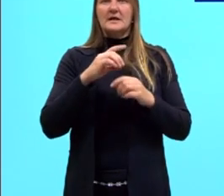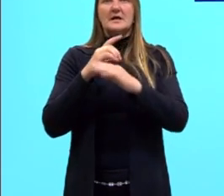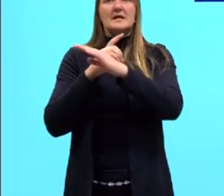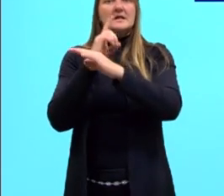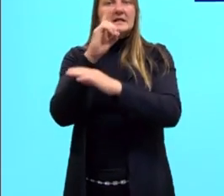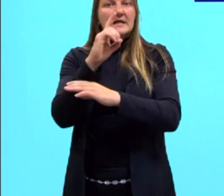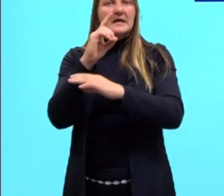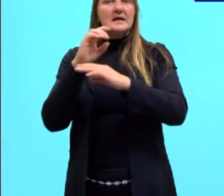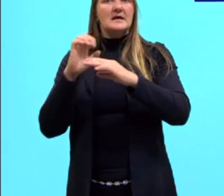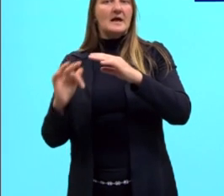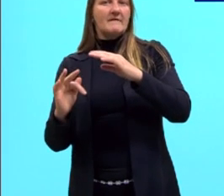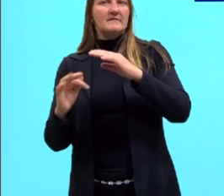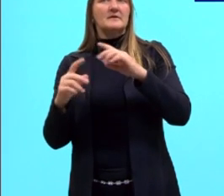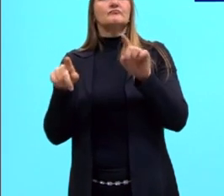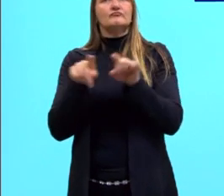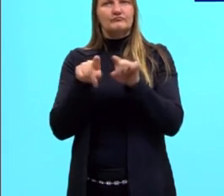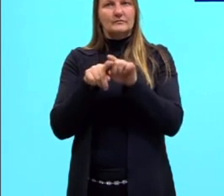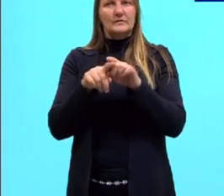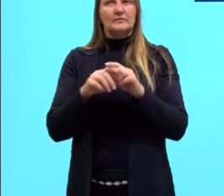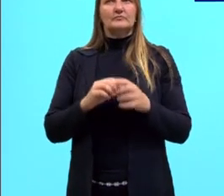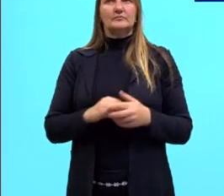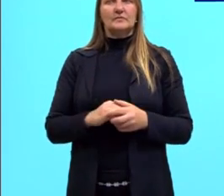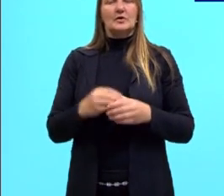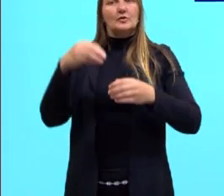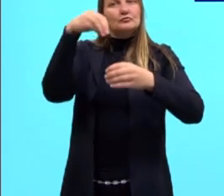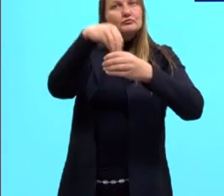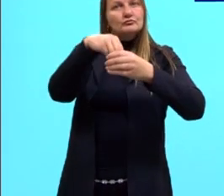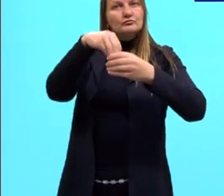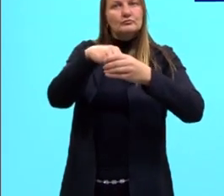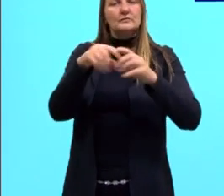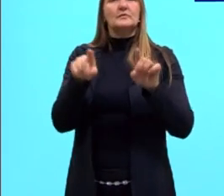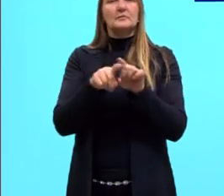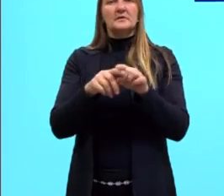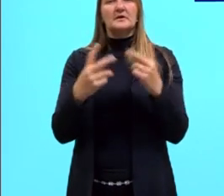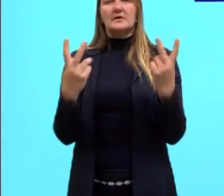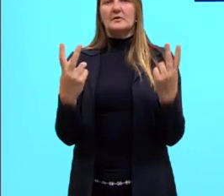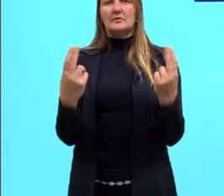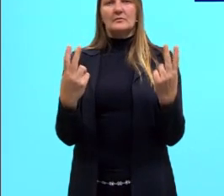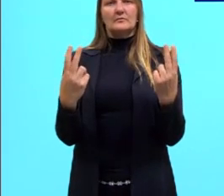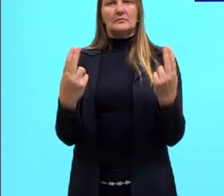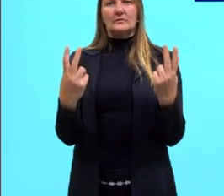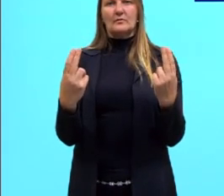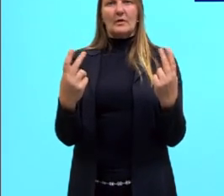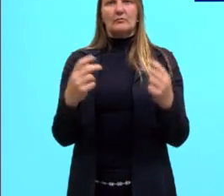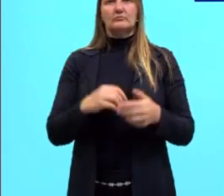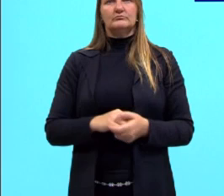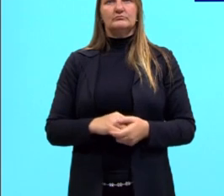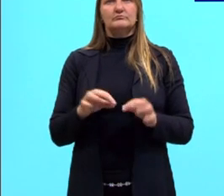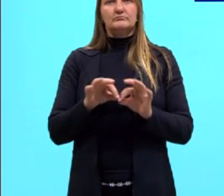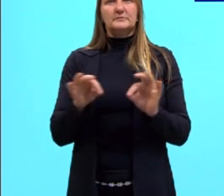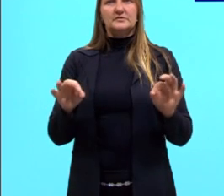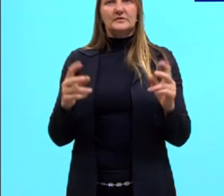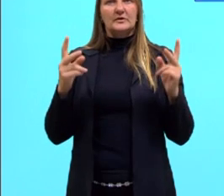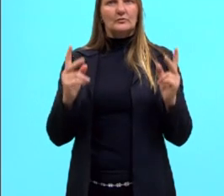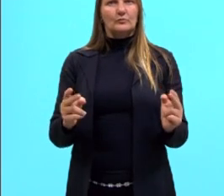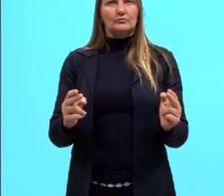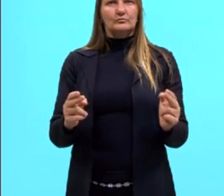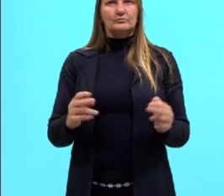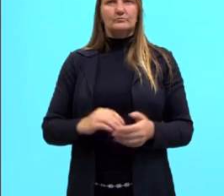estão em lados alternados são ângulos internos também possuem a mesma medida